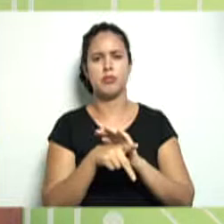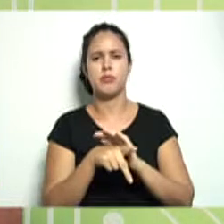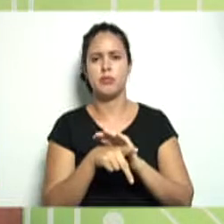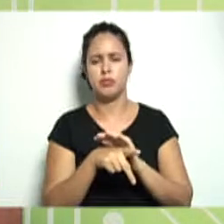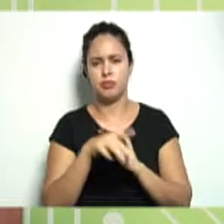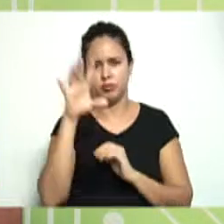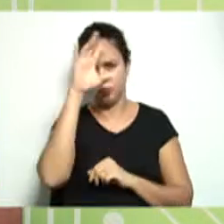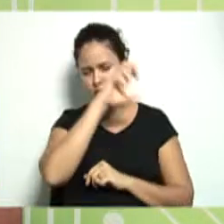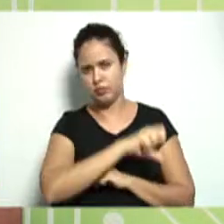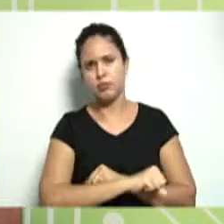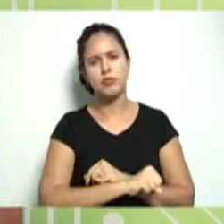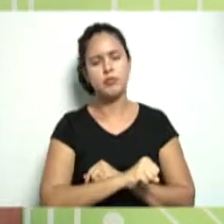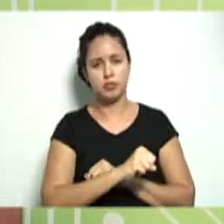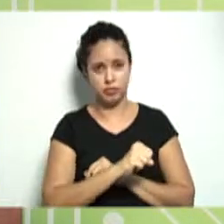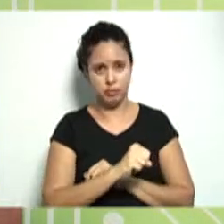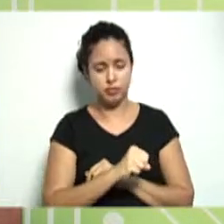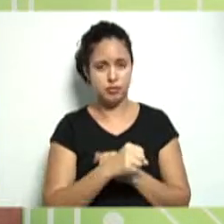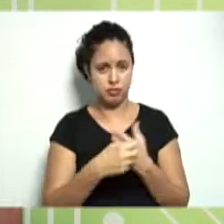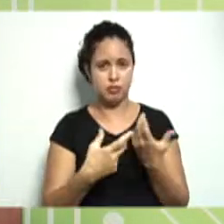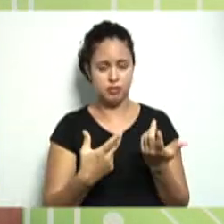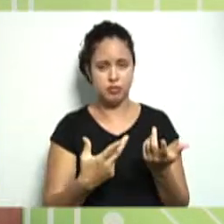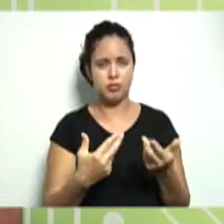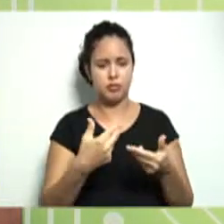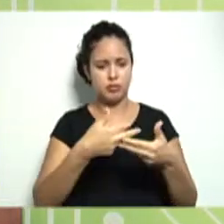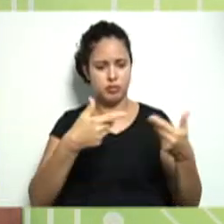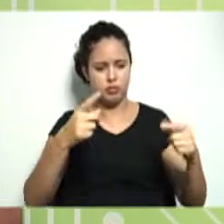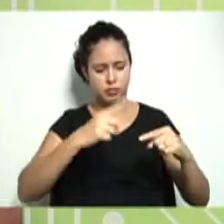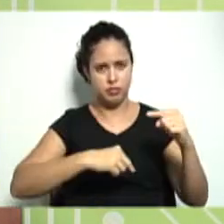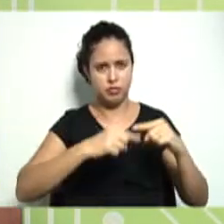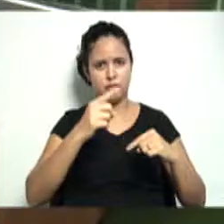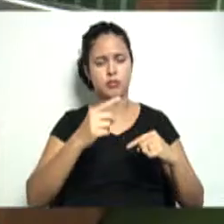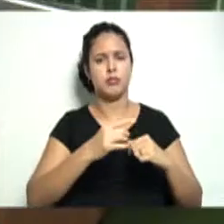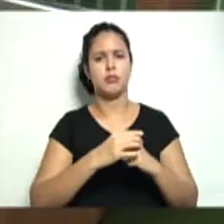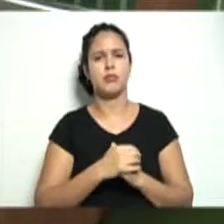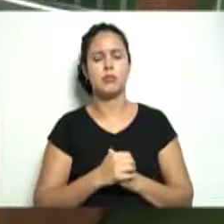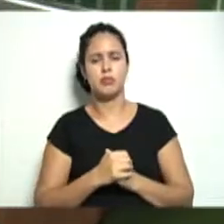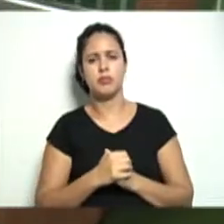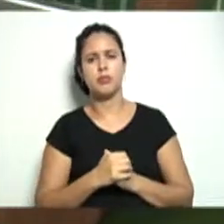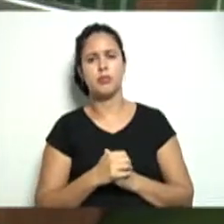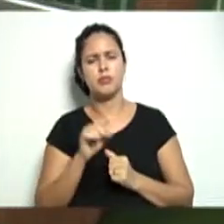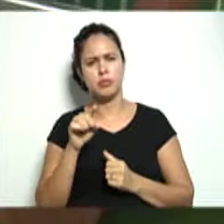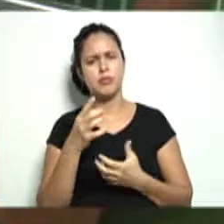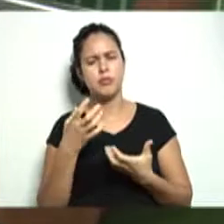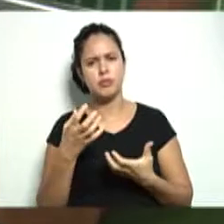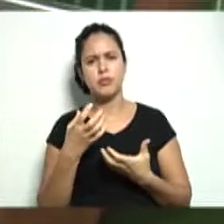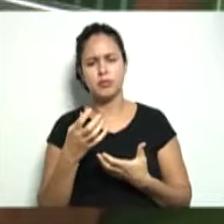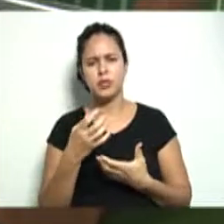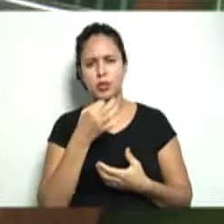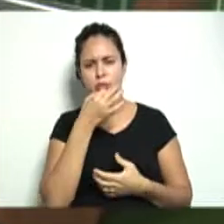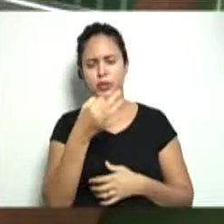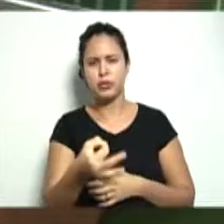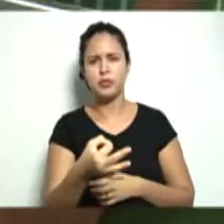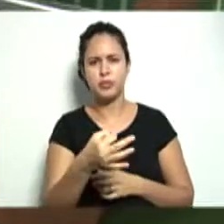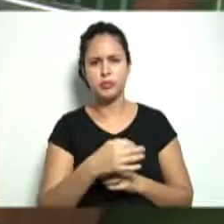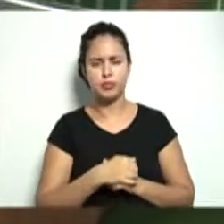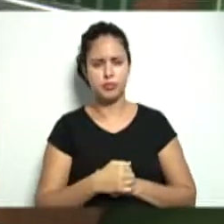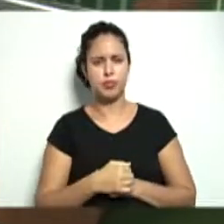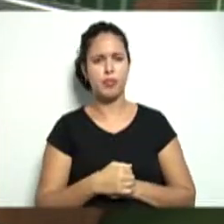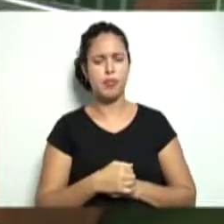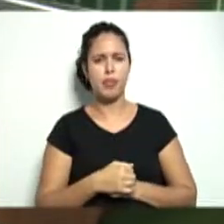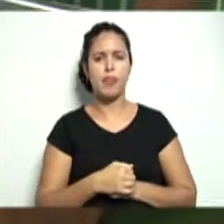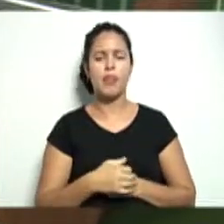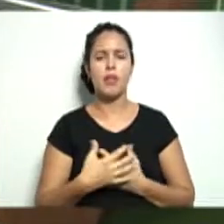o aprendizado dessas ferramentas. Professor Liene, o senhor quer fazer um comentário?